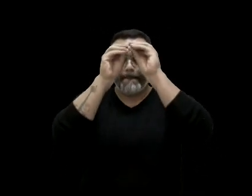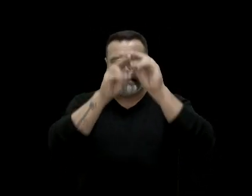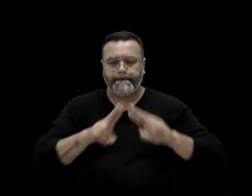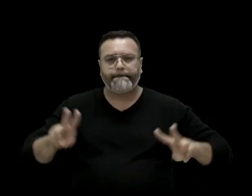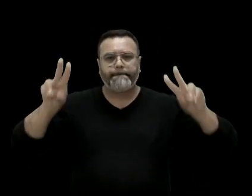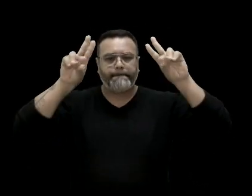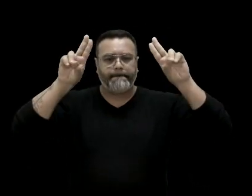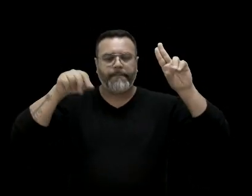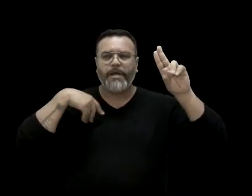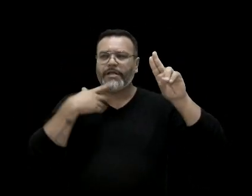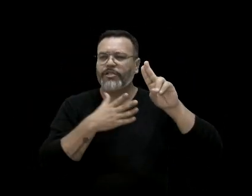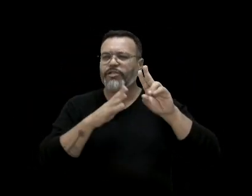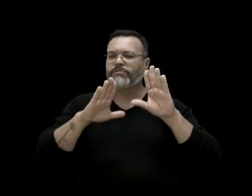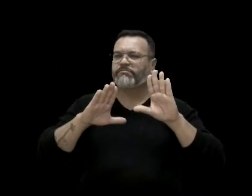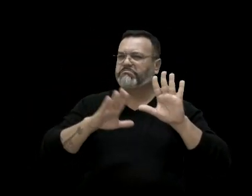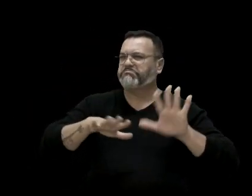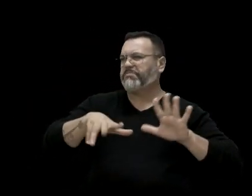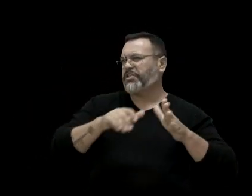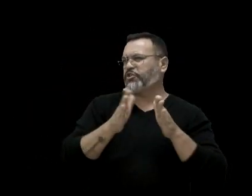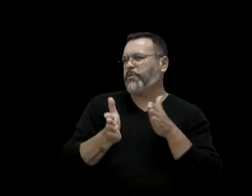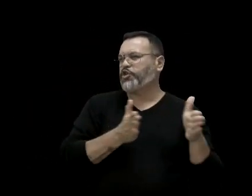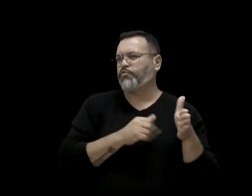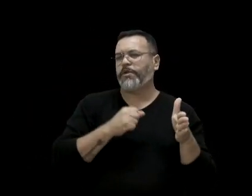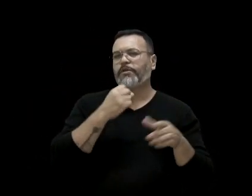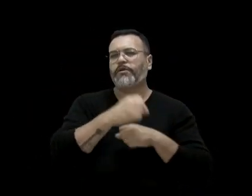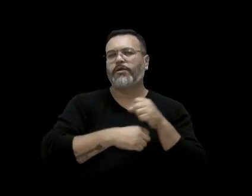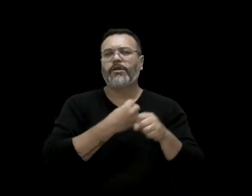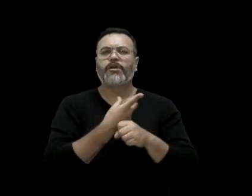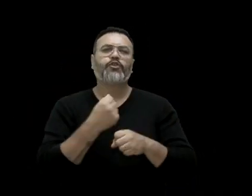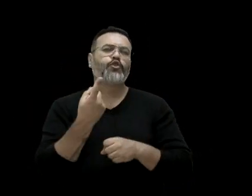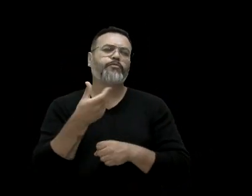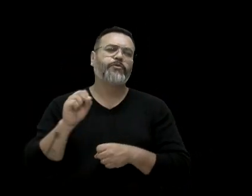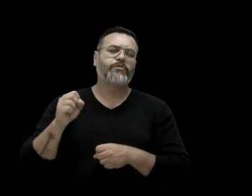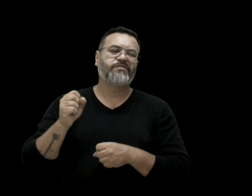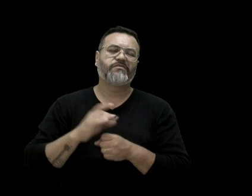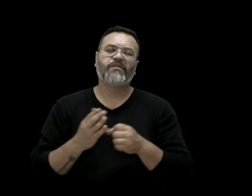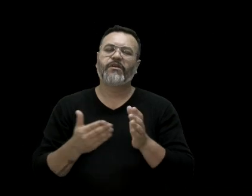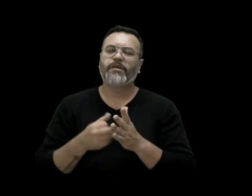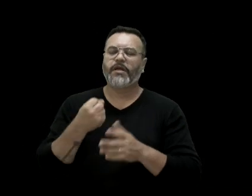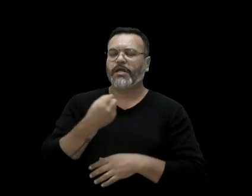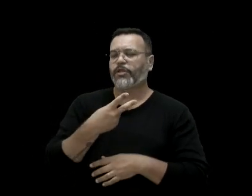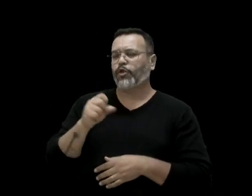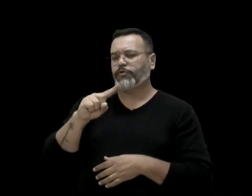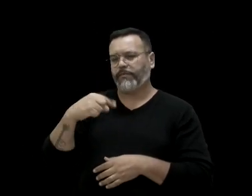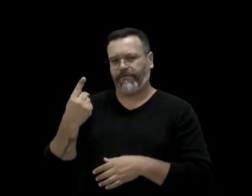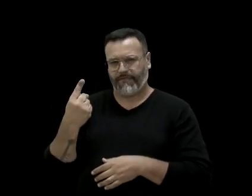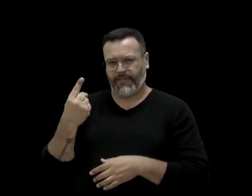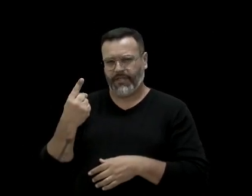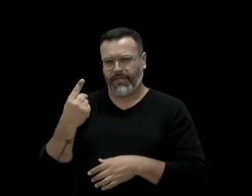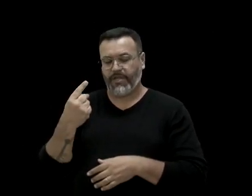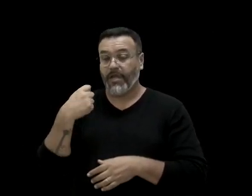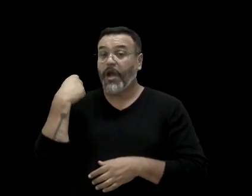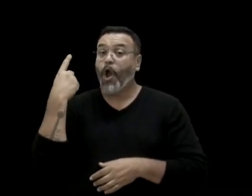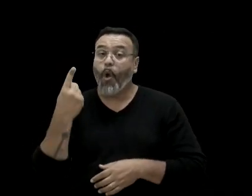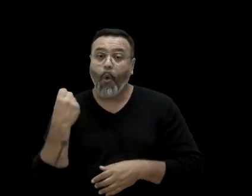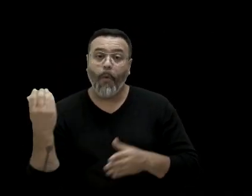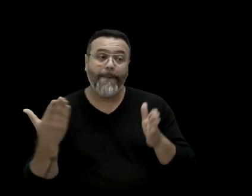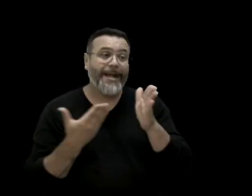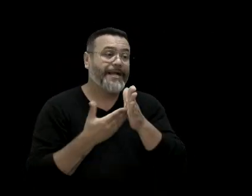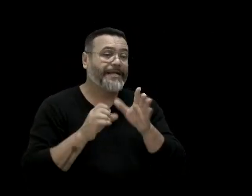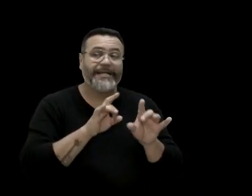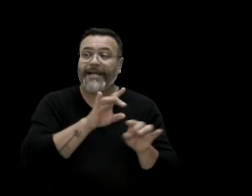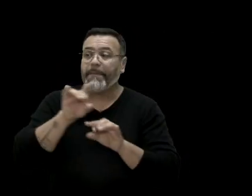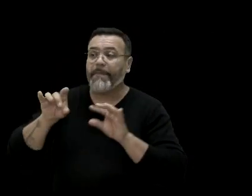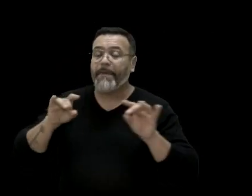no período de 2018 a 2021, uma em cada quatro mulheres em situação